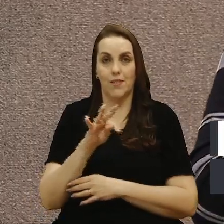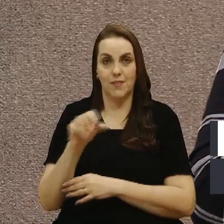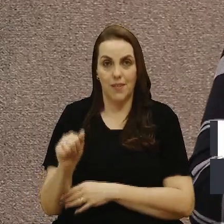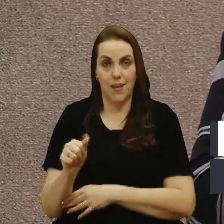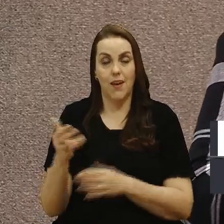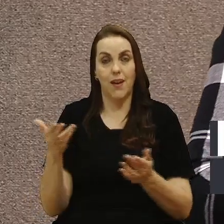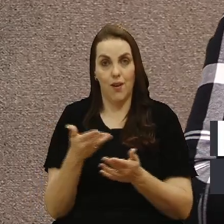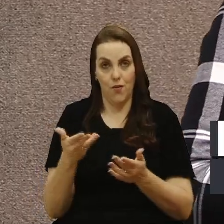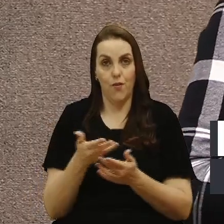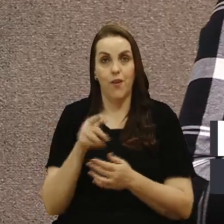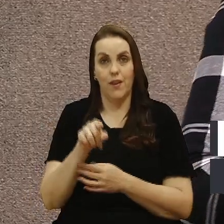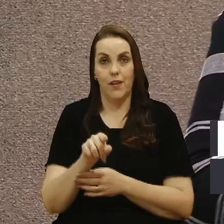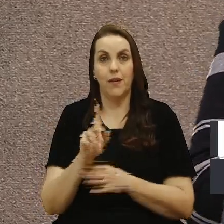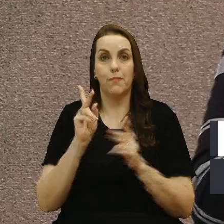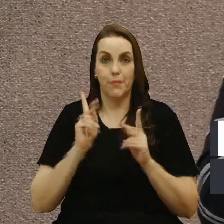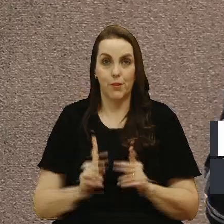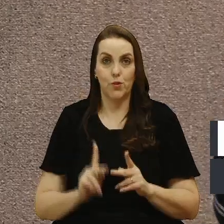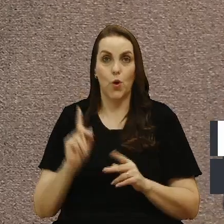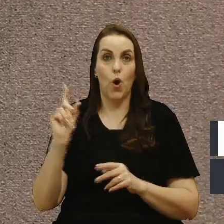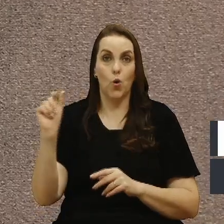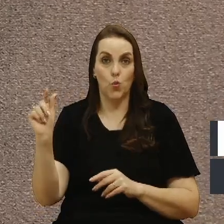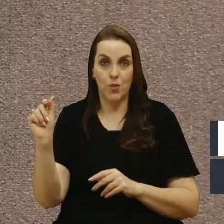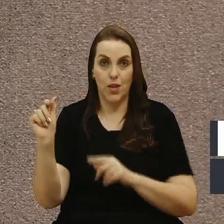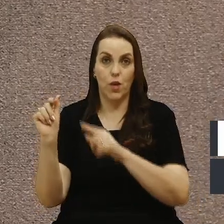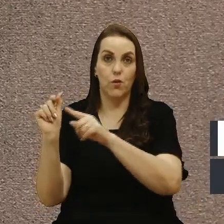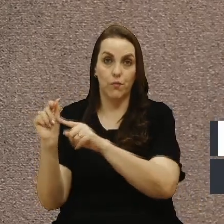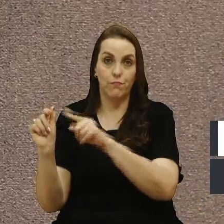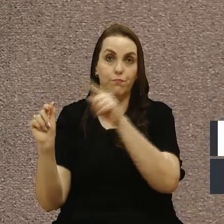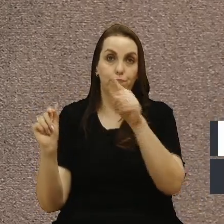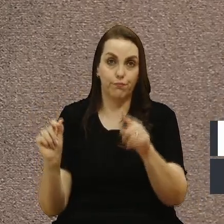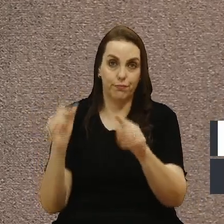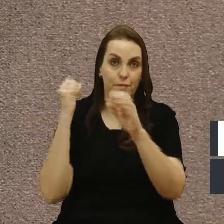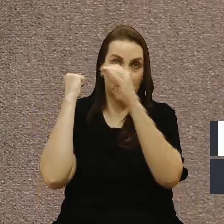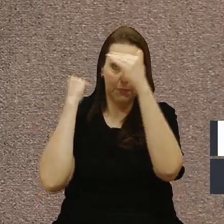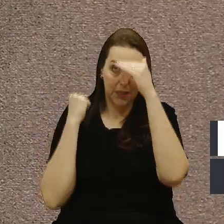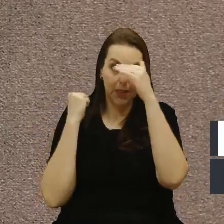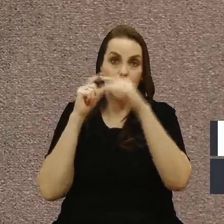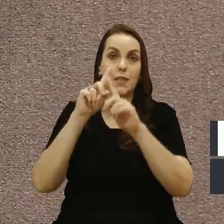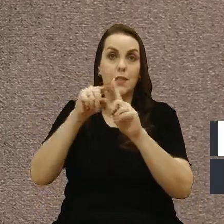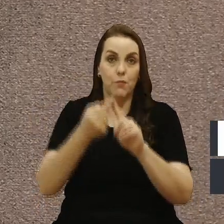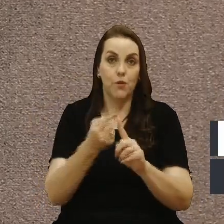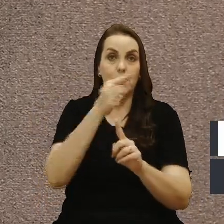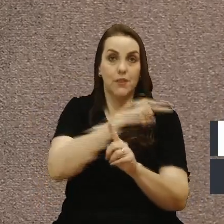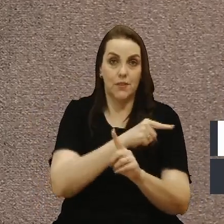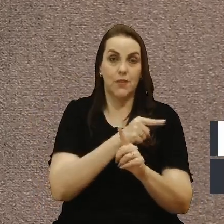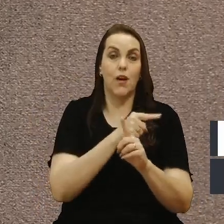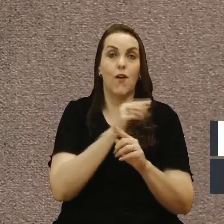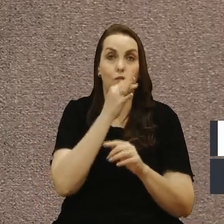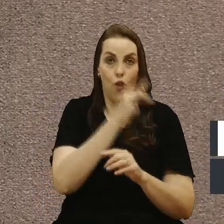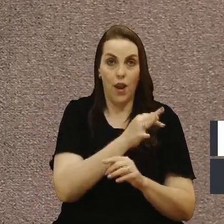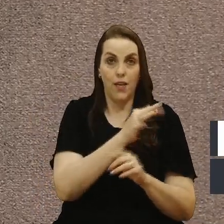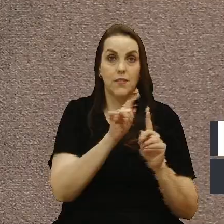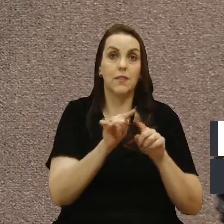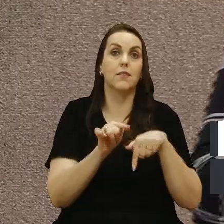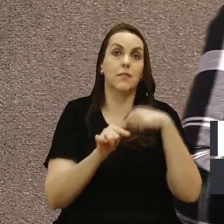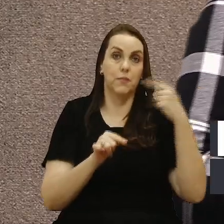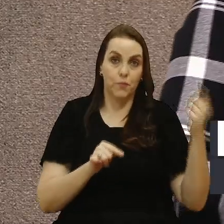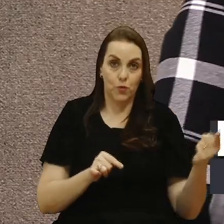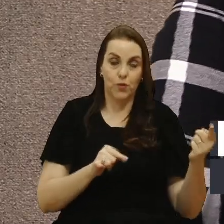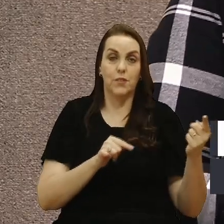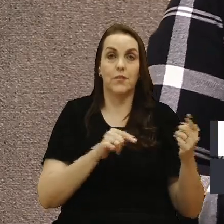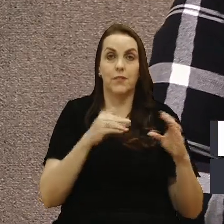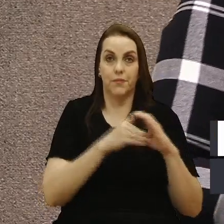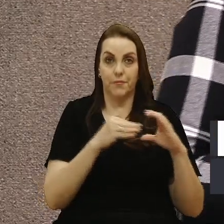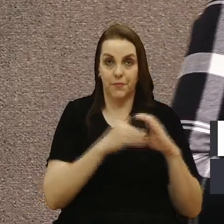temos aqui, ou de alguém que sai ali do cruzeiro, precisa ir até a primeira EPI imigrante, depois ir até a EPI Floresta e depois pegar um ônibus até o